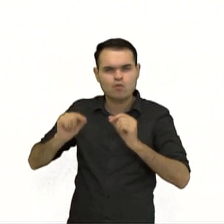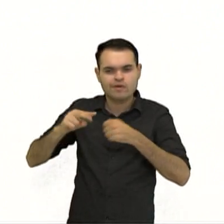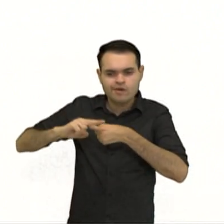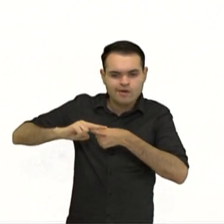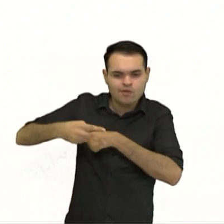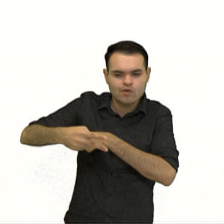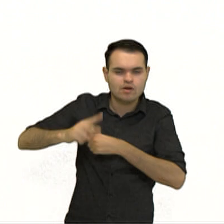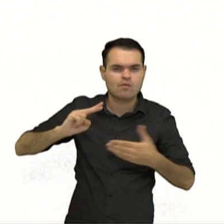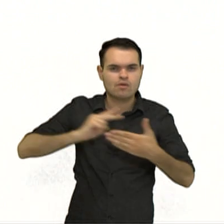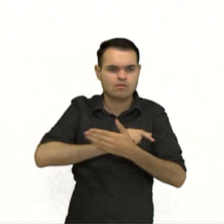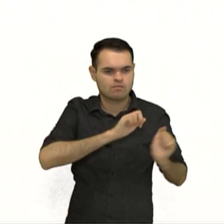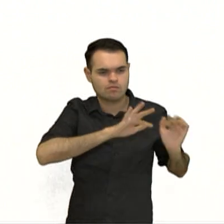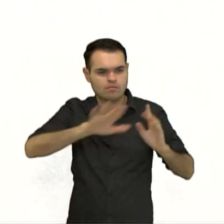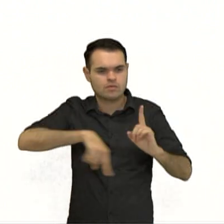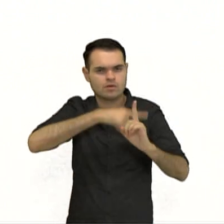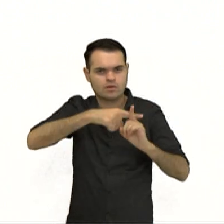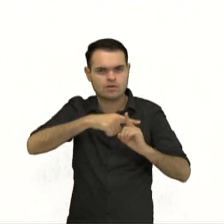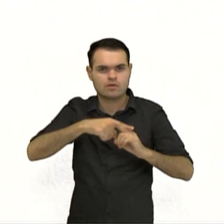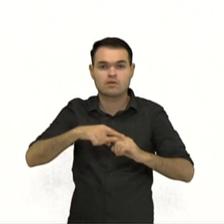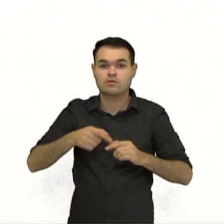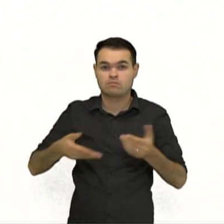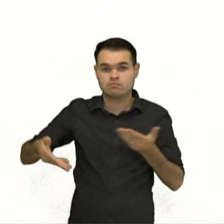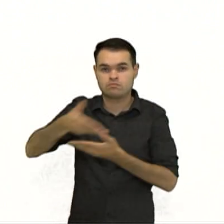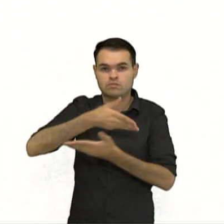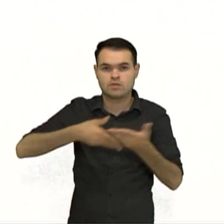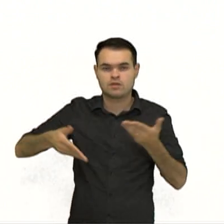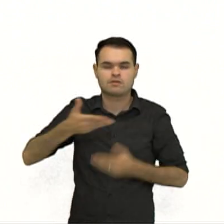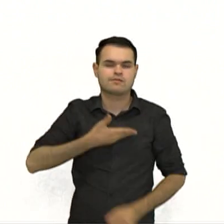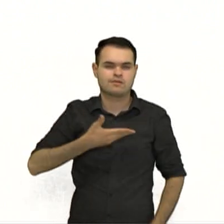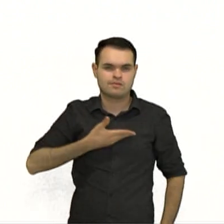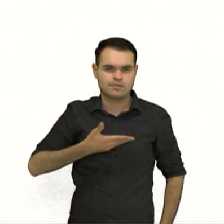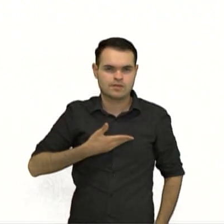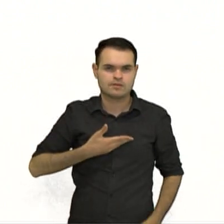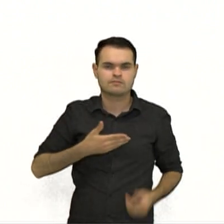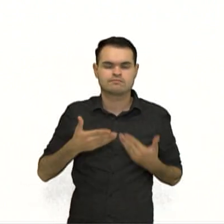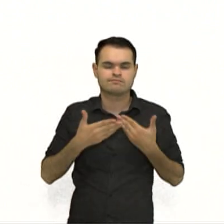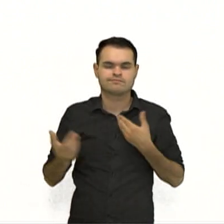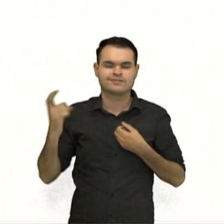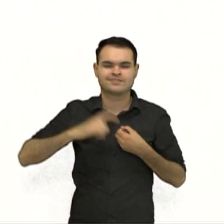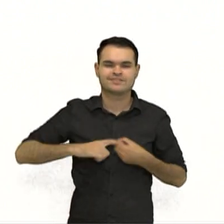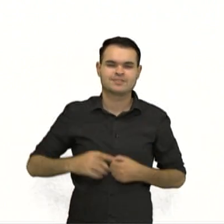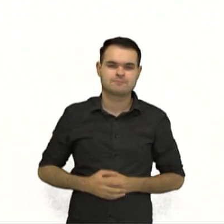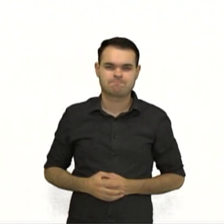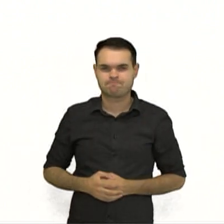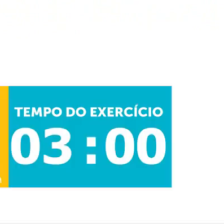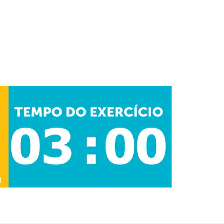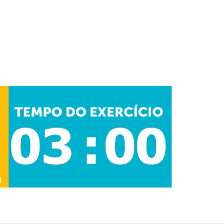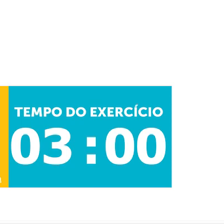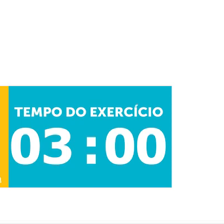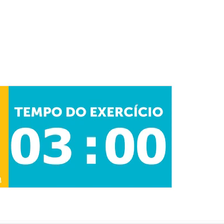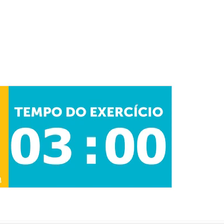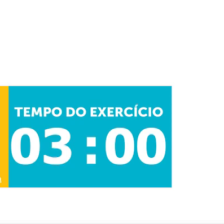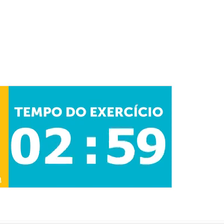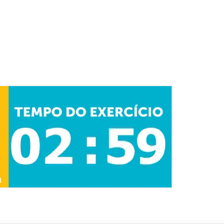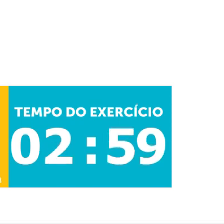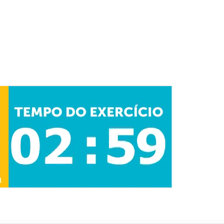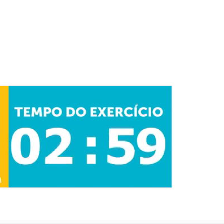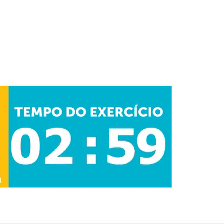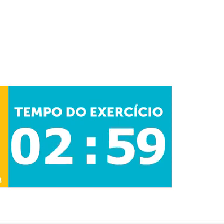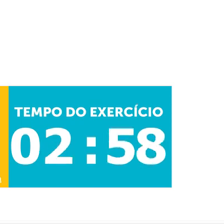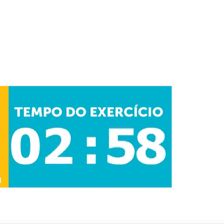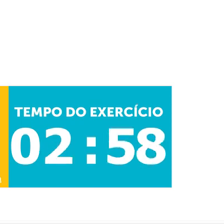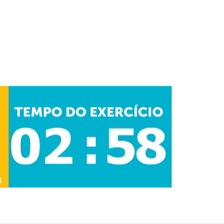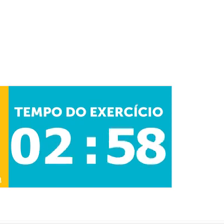consequências das cruzadas. Compartilhe a sua resposta com seus colegas e a gente volta para fazer a correção.